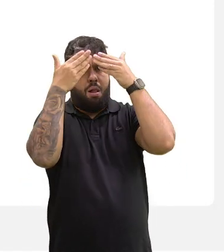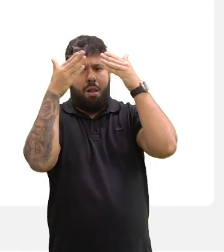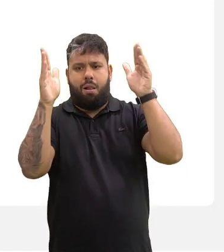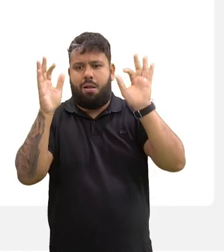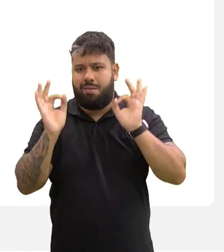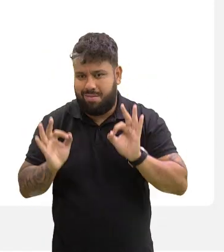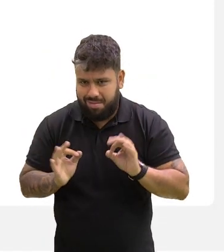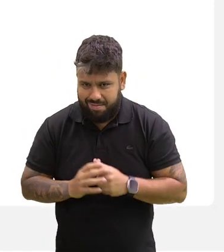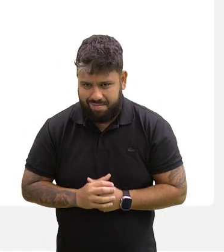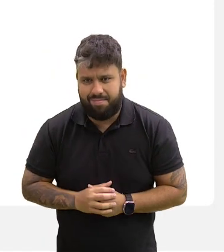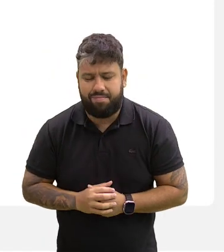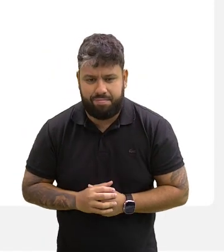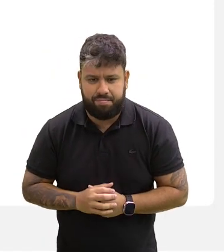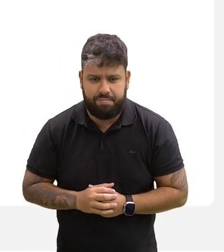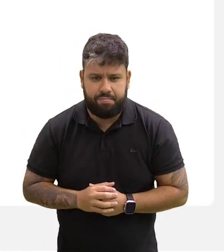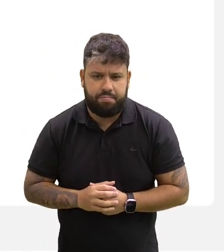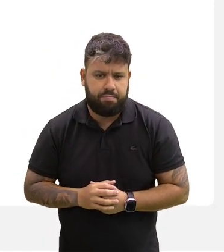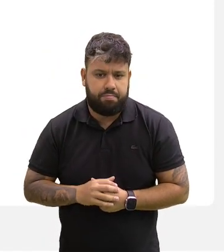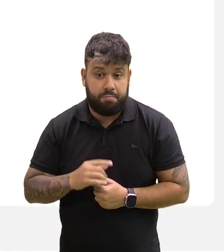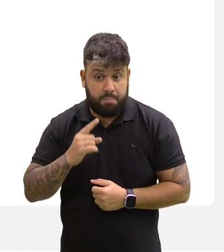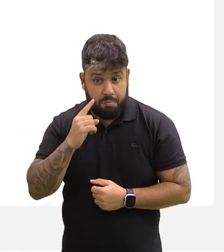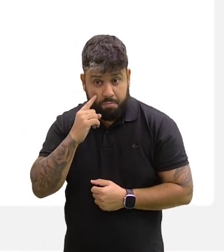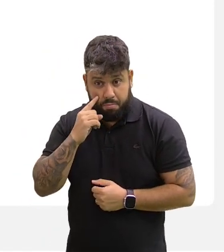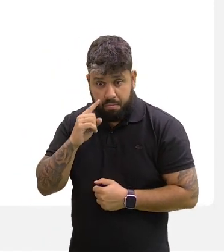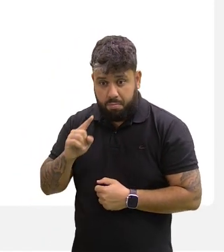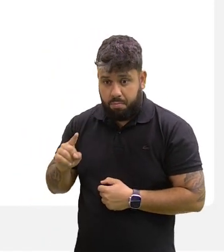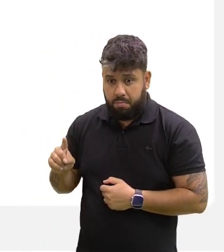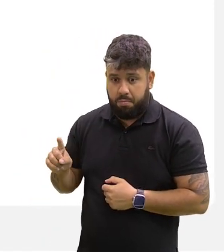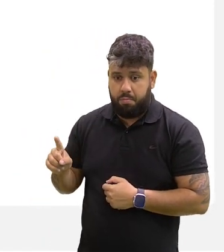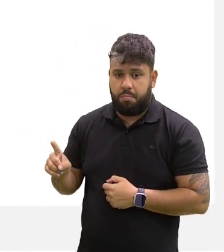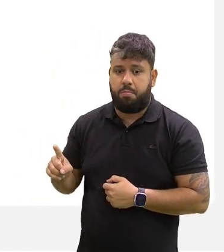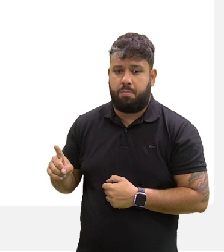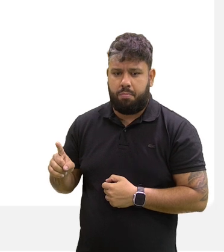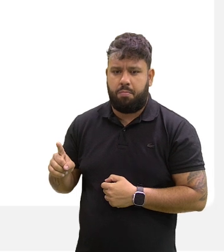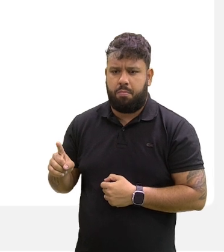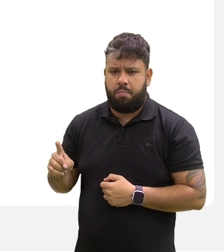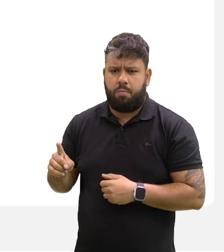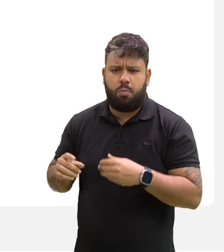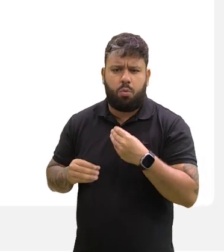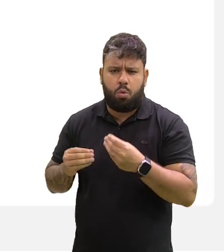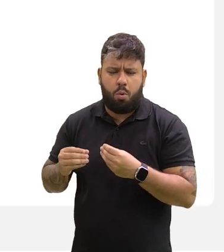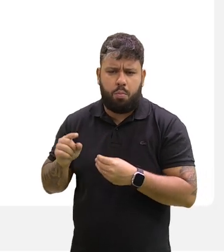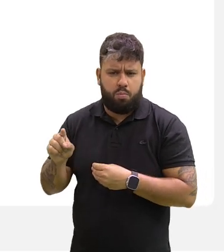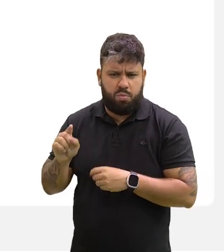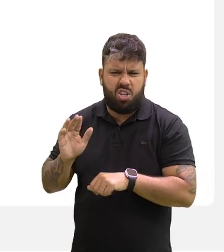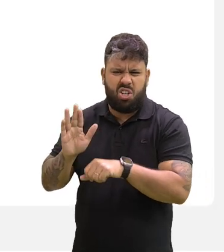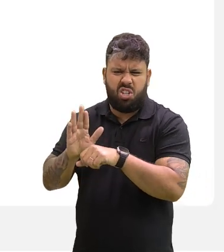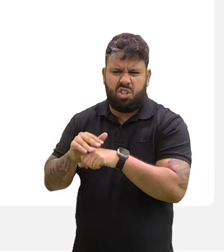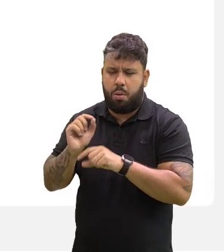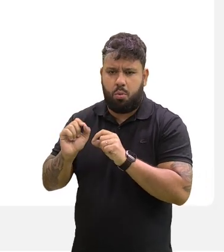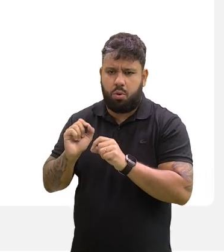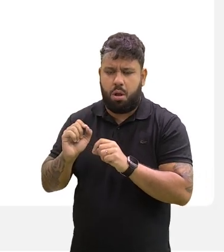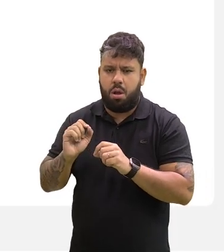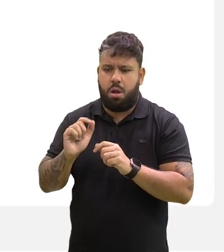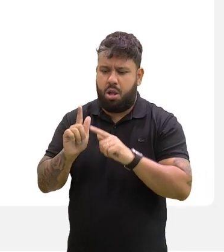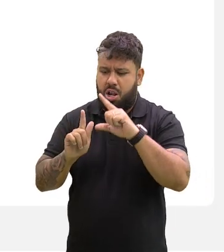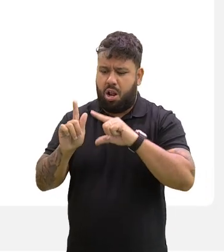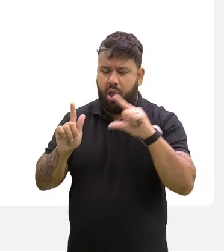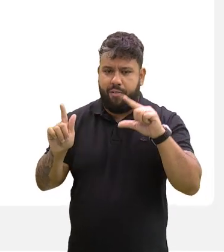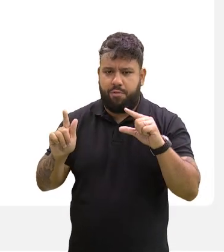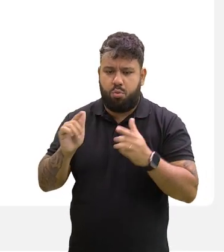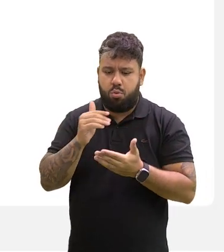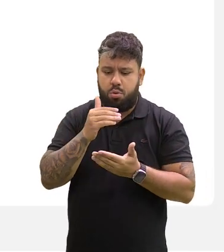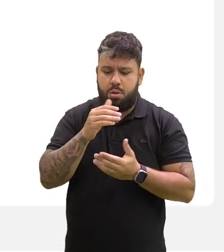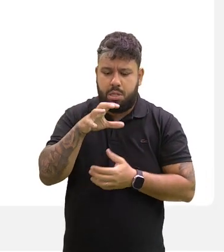preciso, ok? Eu vou apresentar a representação gráfica chamada de gráfico de setores, ok? Ou gráfico de pizza,